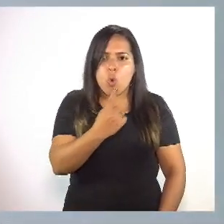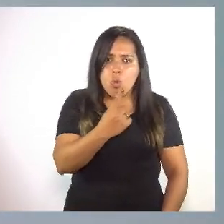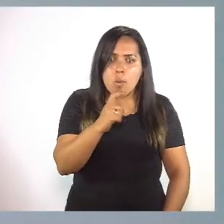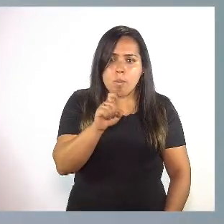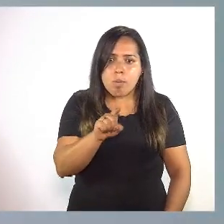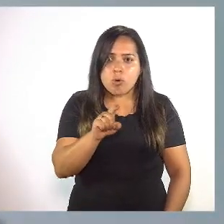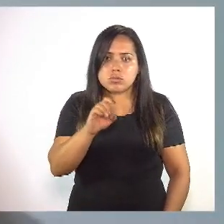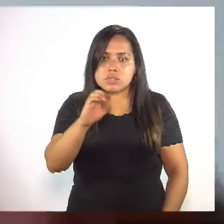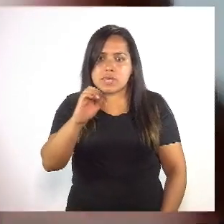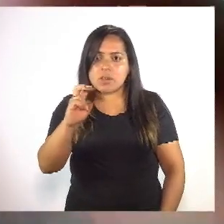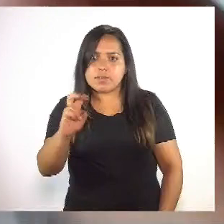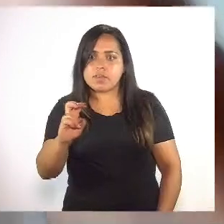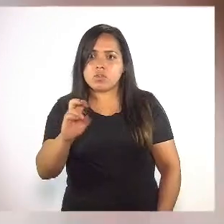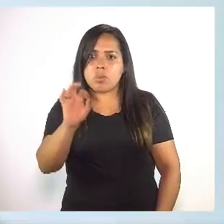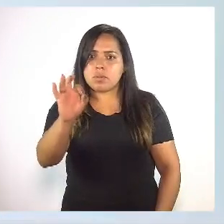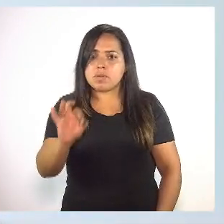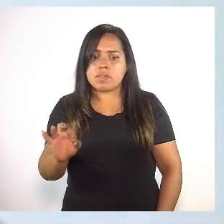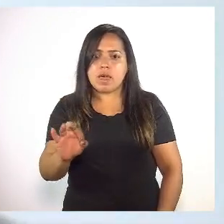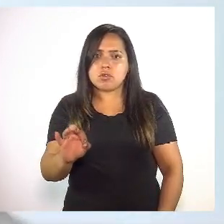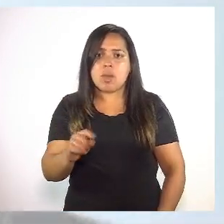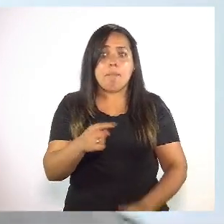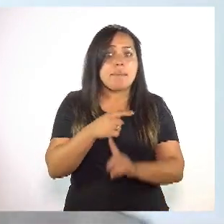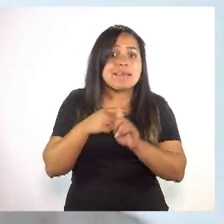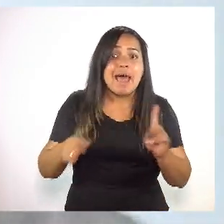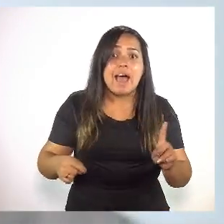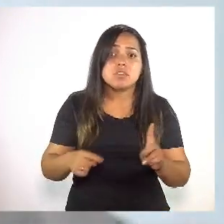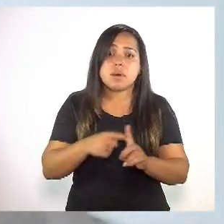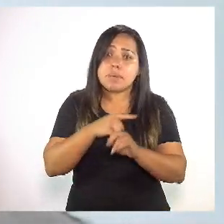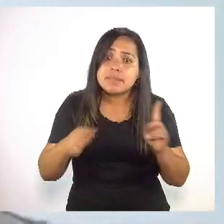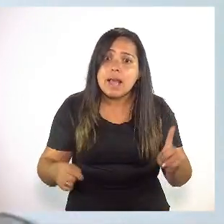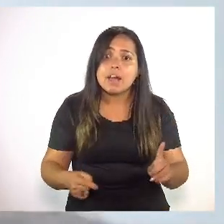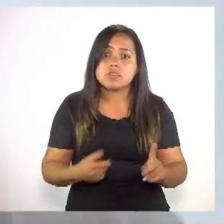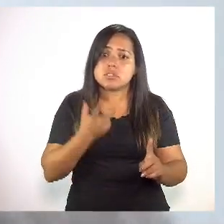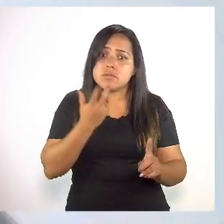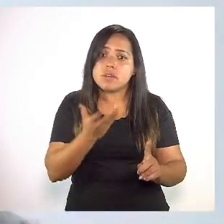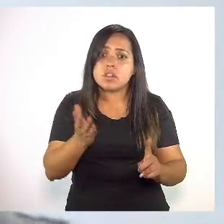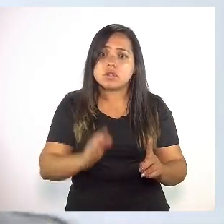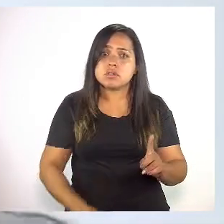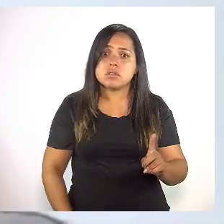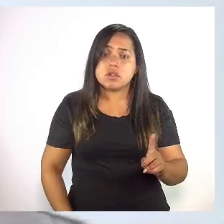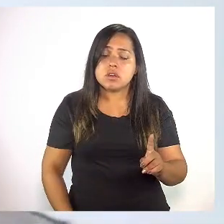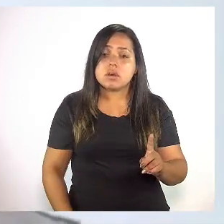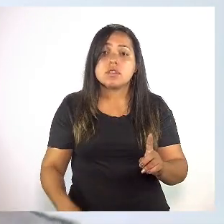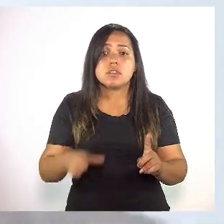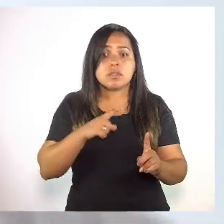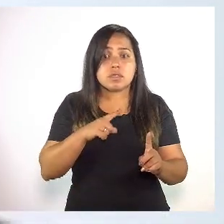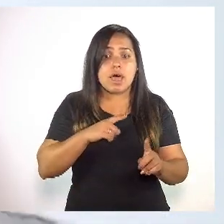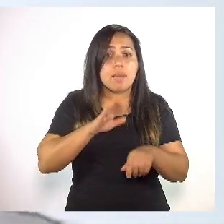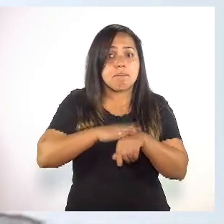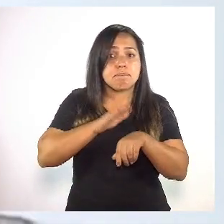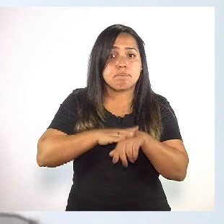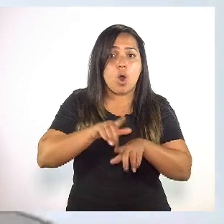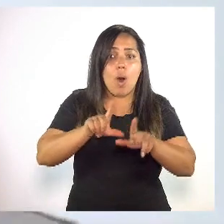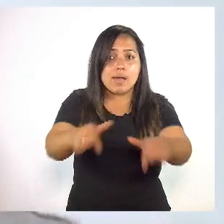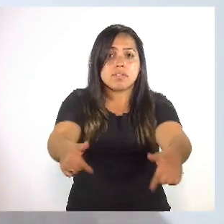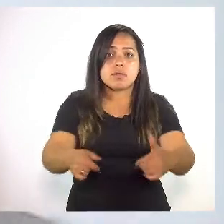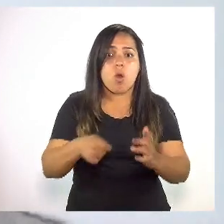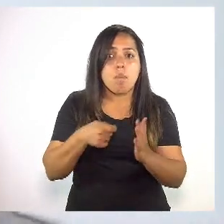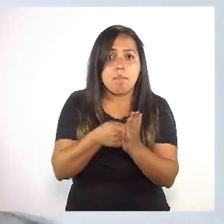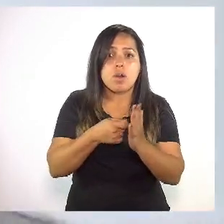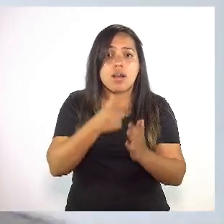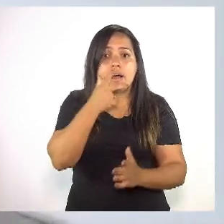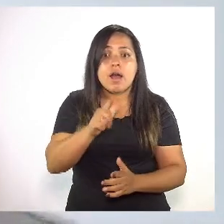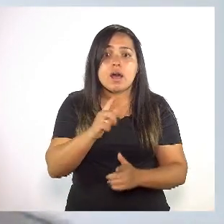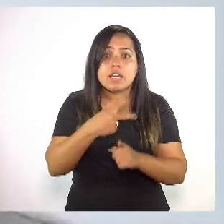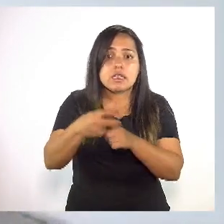E, além disso, é bom lembrar, o deputado Luiz Paulo mencionou, que nós interpusemos ação, nós apresentamos ação e ganhamos